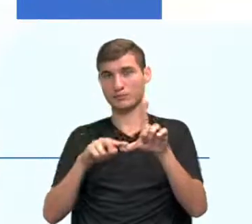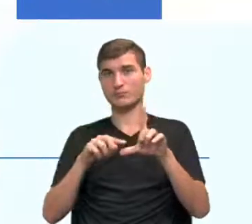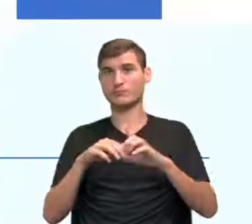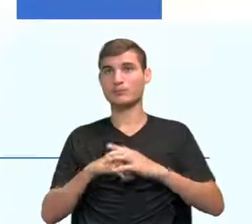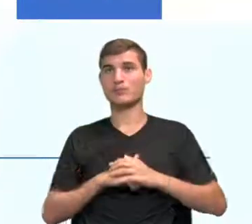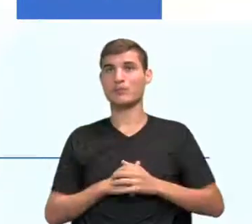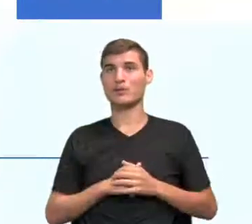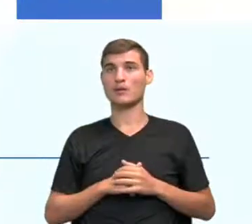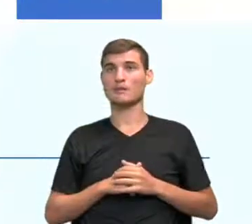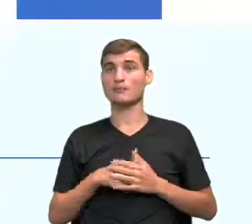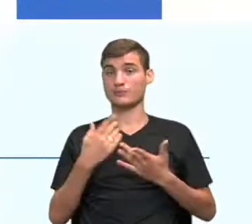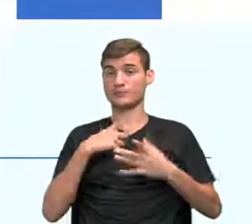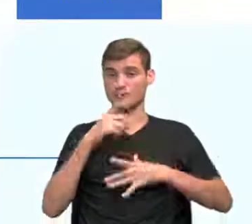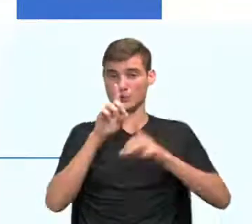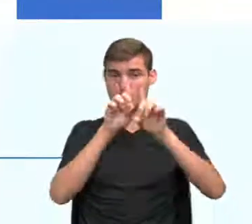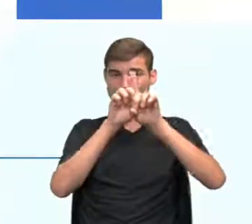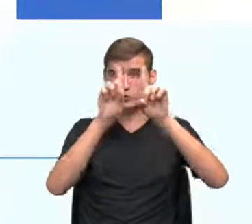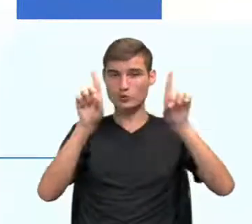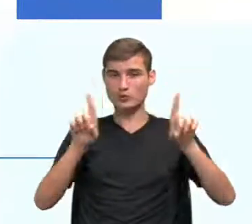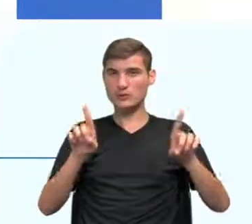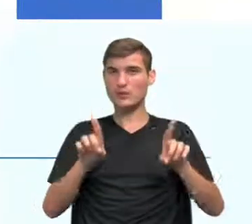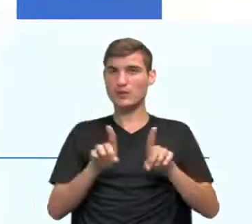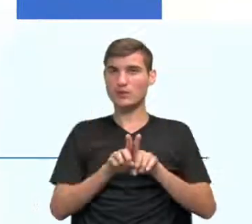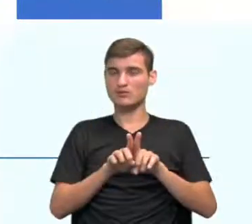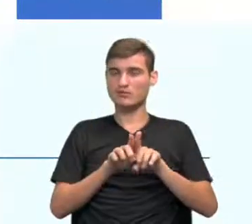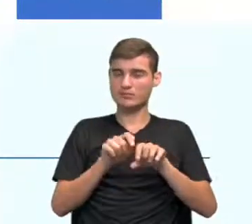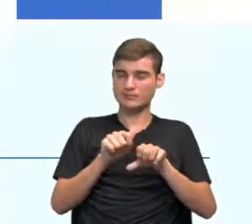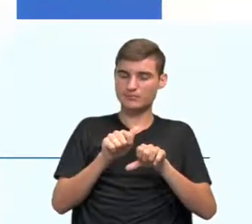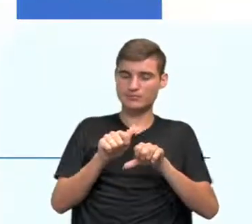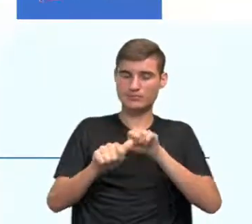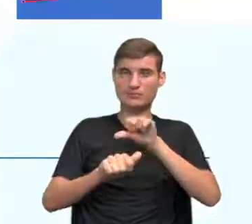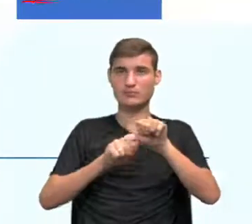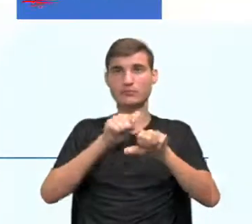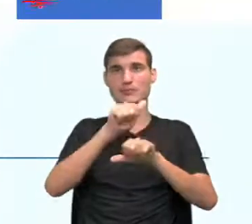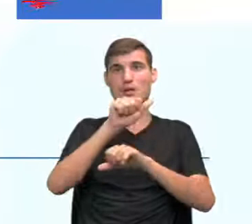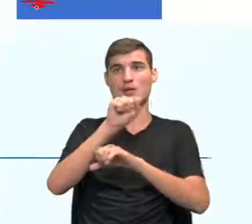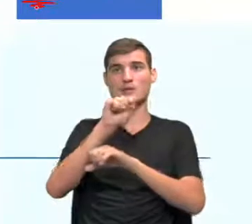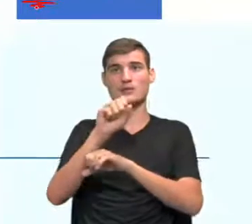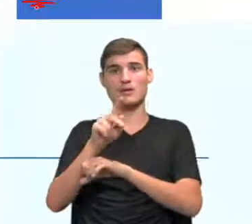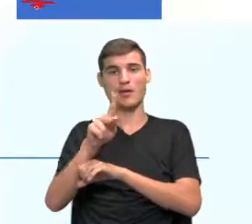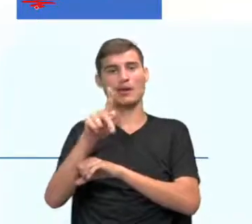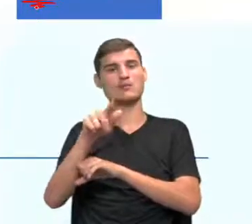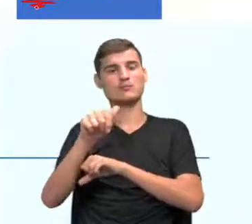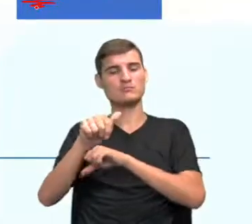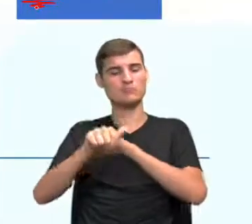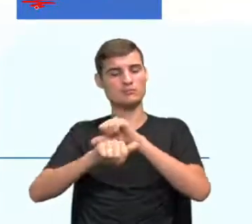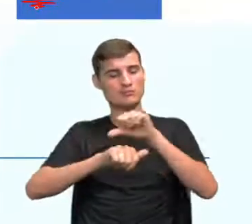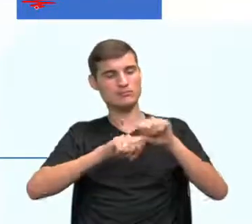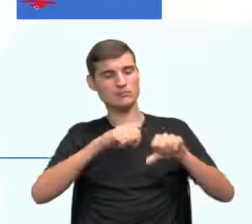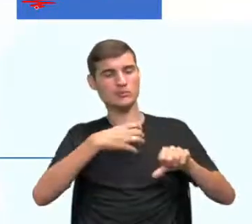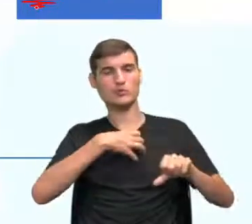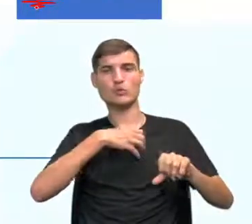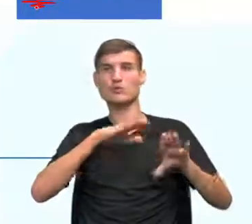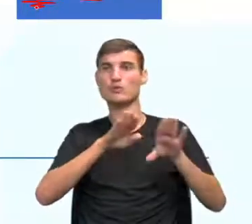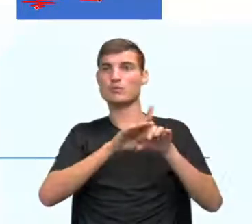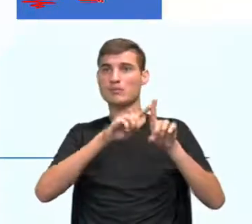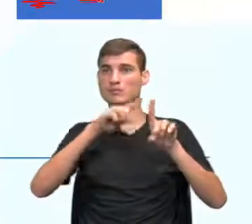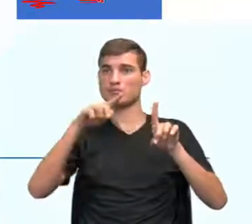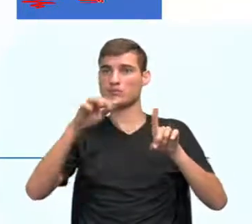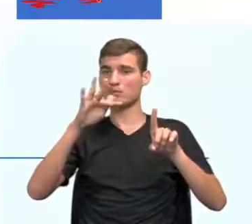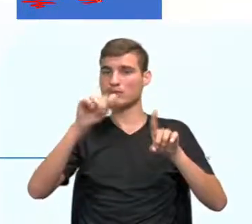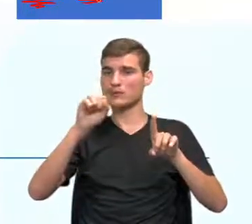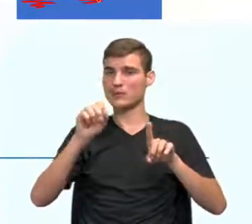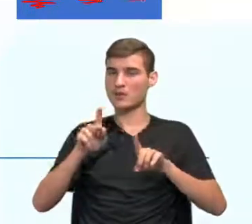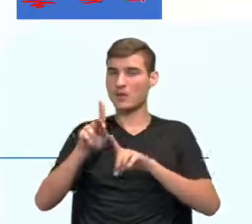tenho a informação digital, portadora analógica e informação digital, eu tenho a ASK, que eu também modulo por amplitude, FSK,